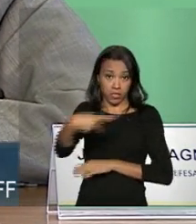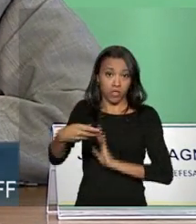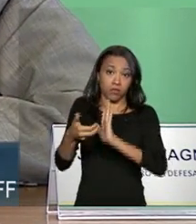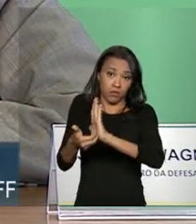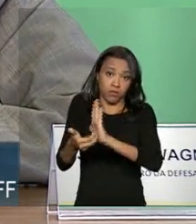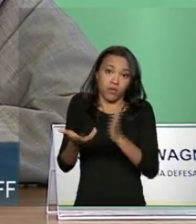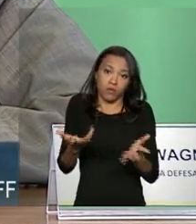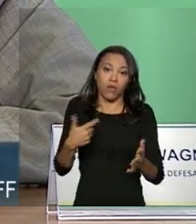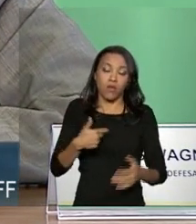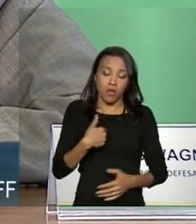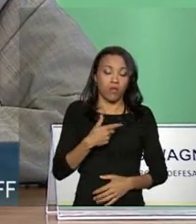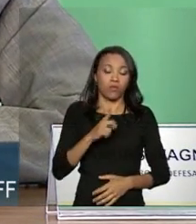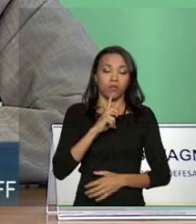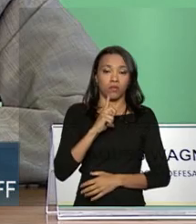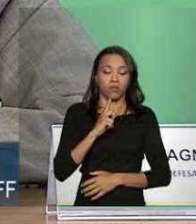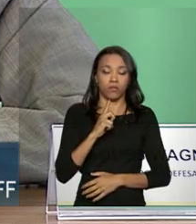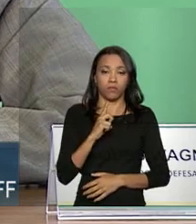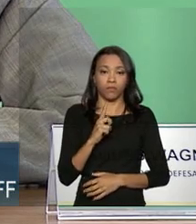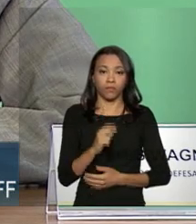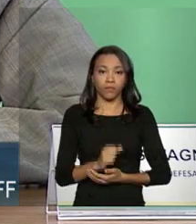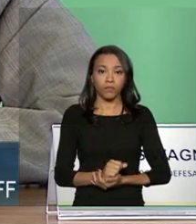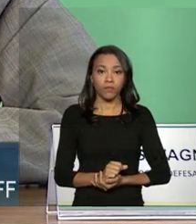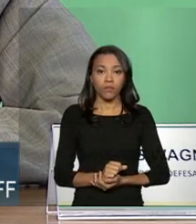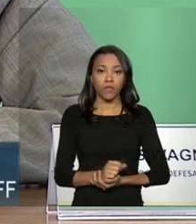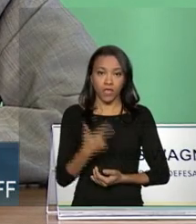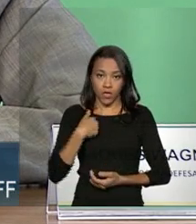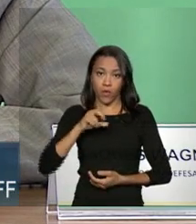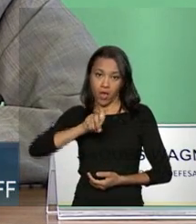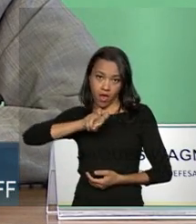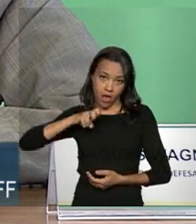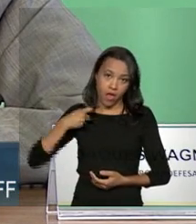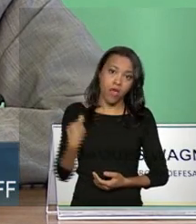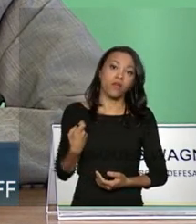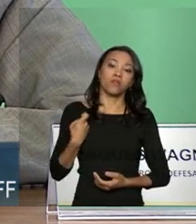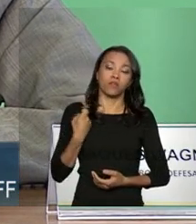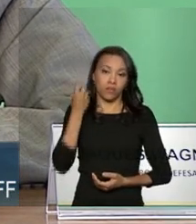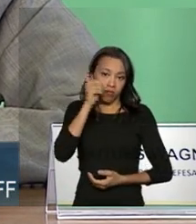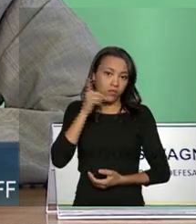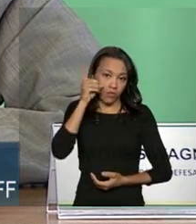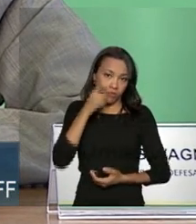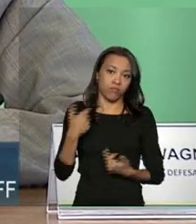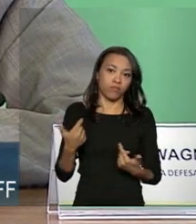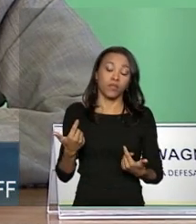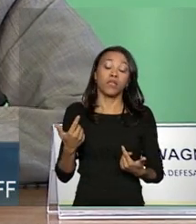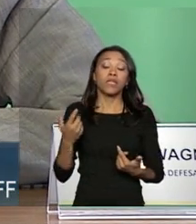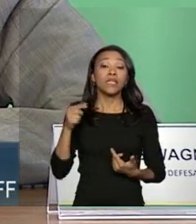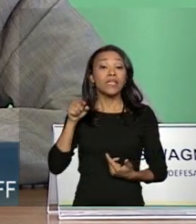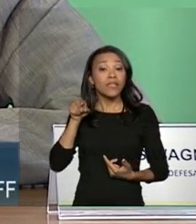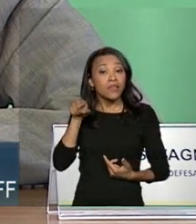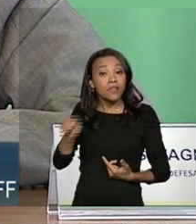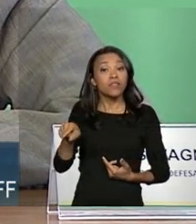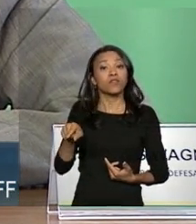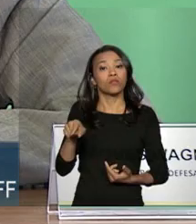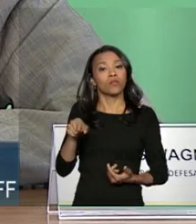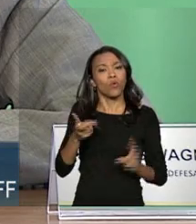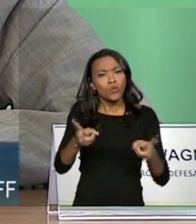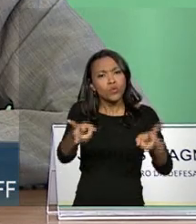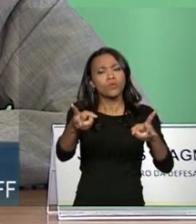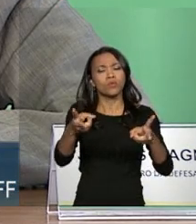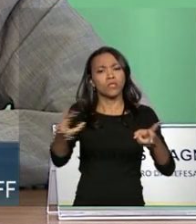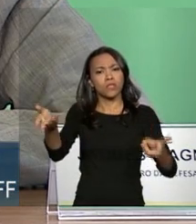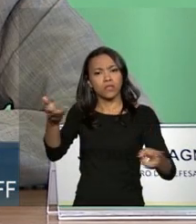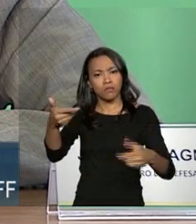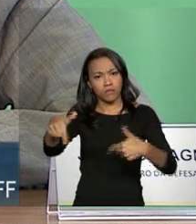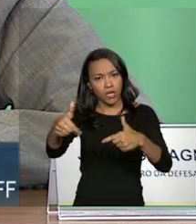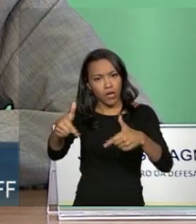que eu tenho, pelo menos, como ex-parlamentar, é de que essa institucionalidade seja mantida e